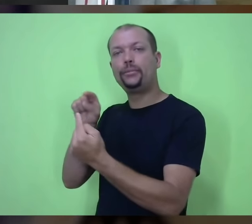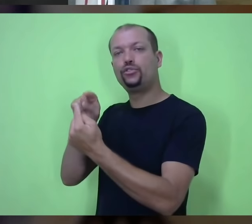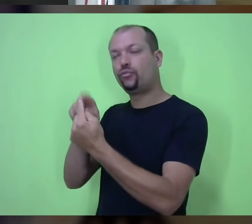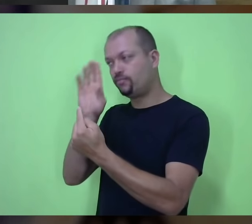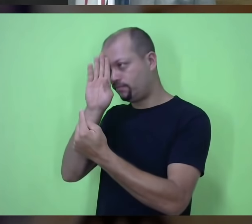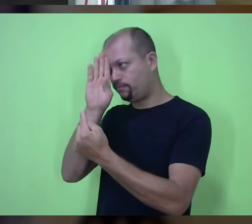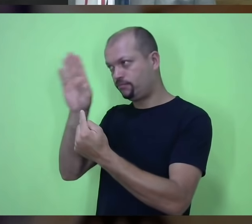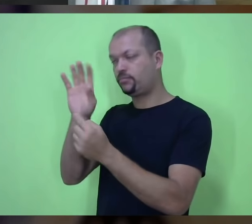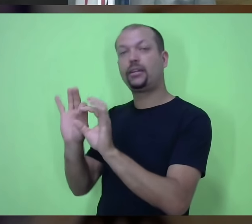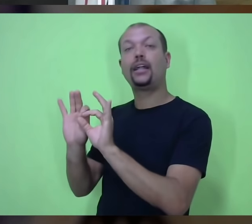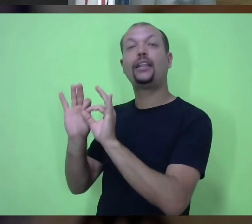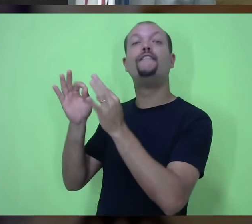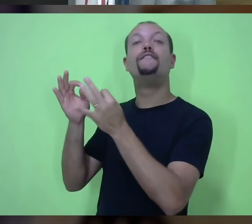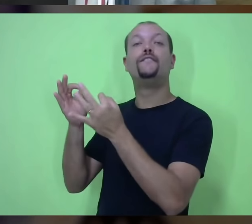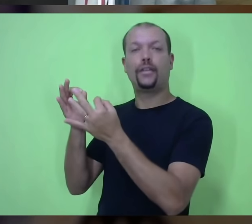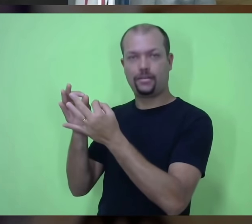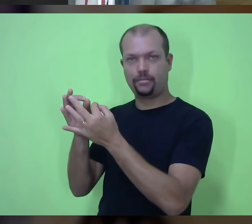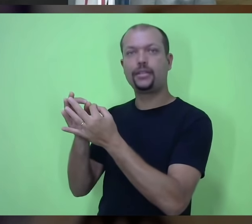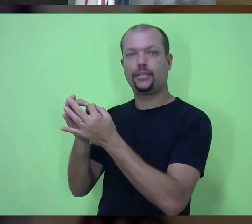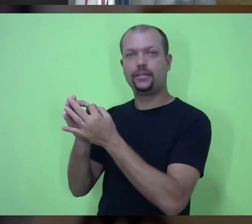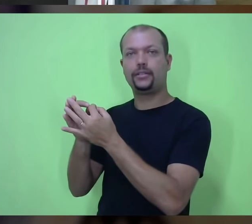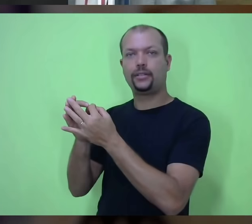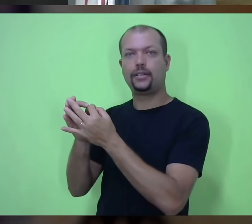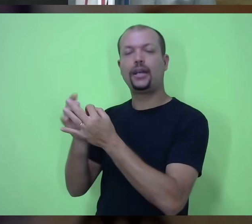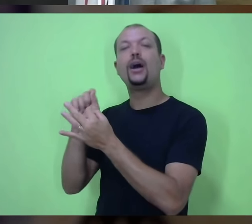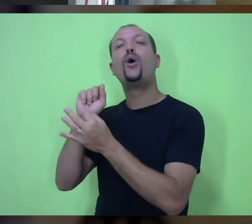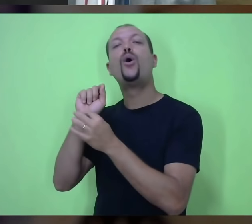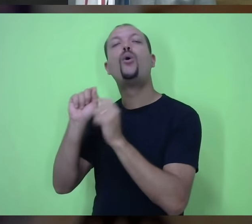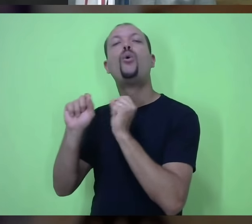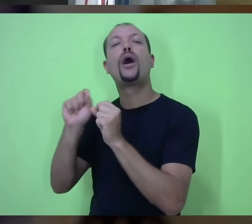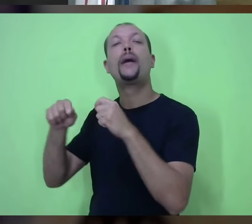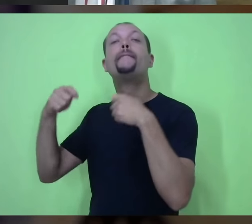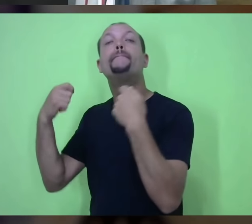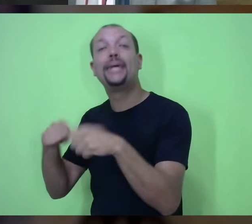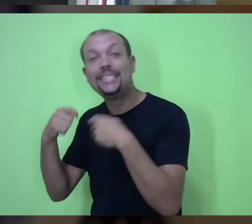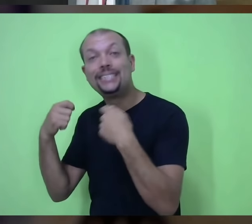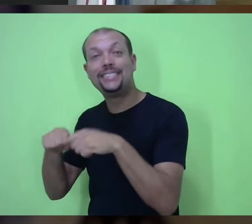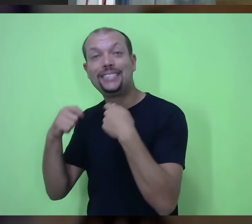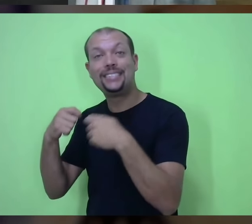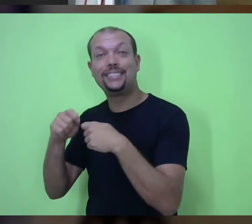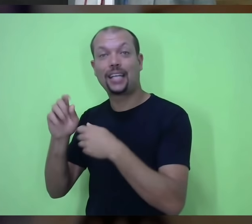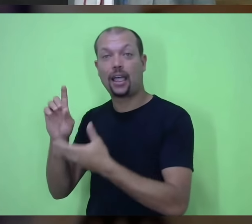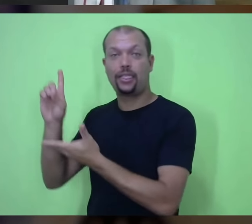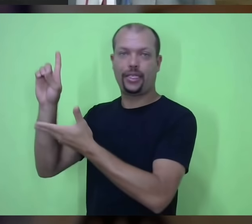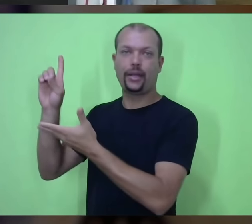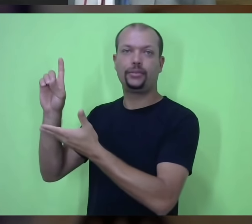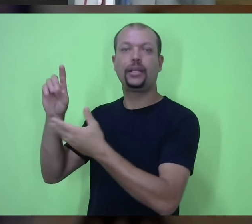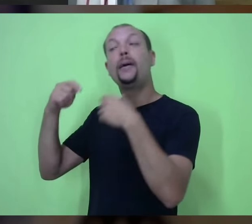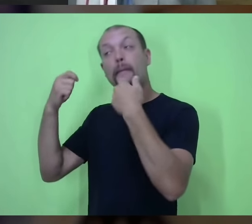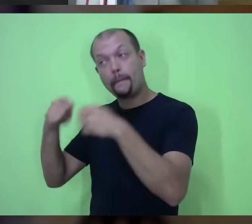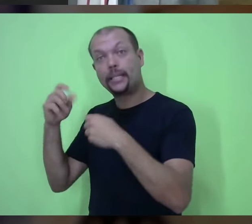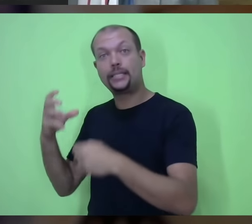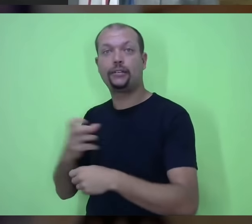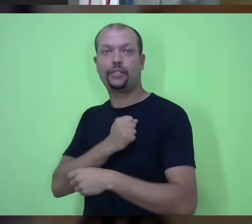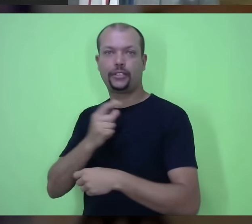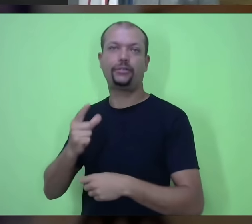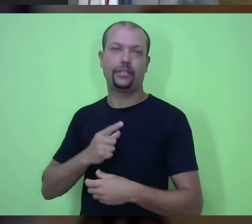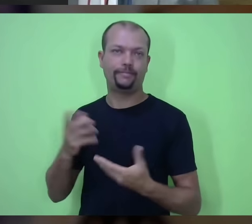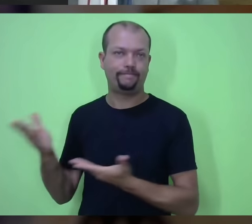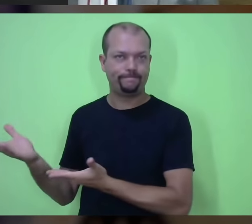focados em quem? Na família perdida de Deus, naqueles que precisam, os filhos que precisam receber a salvação, que precisam